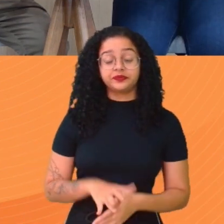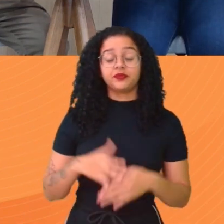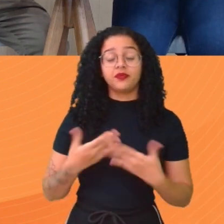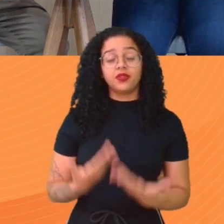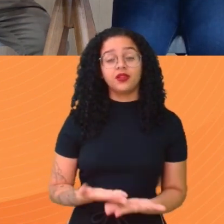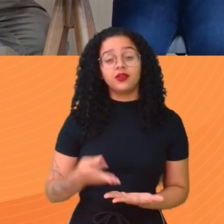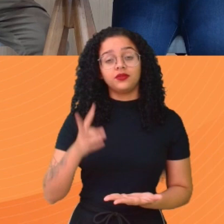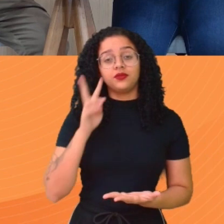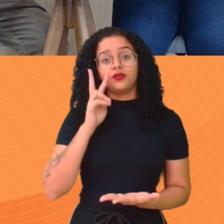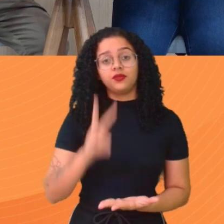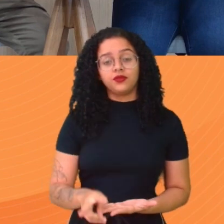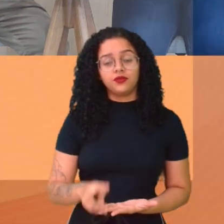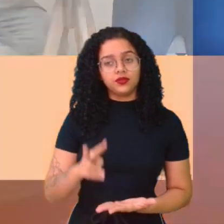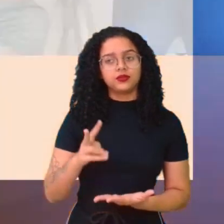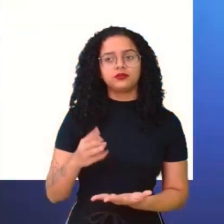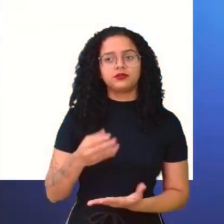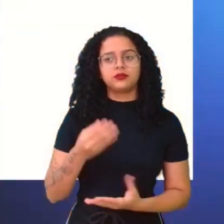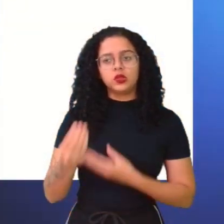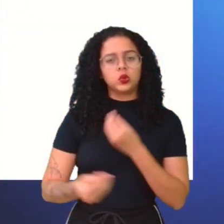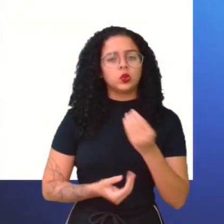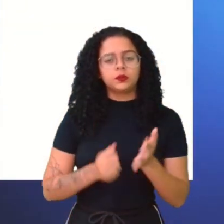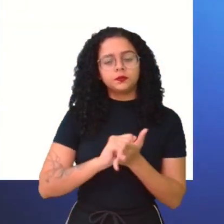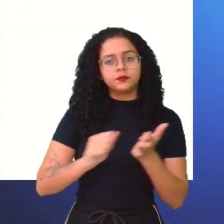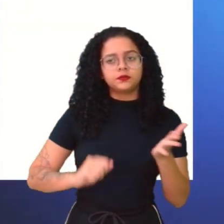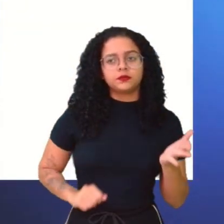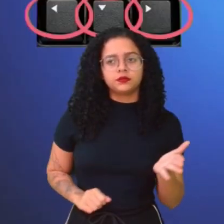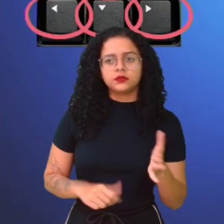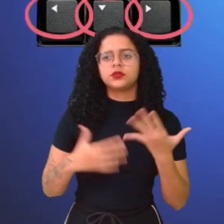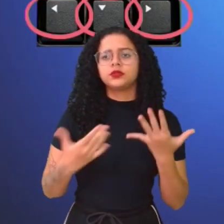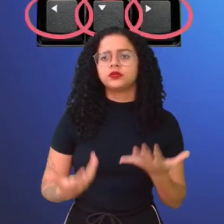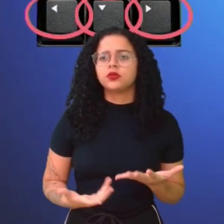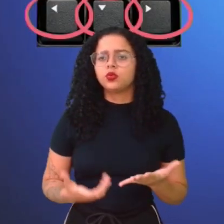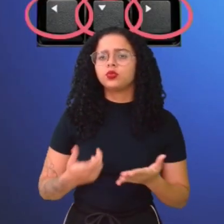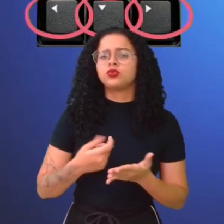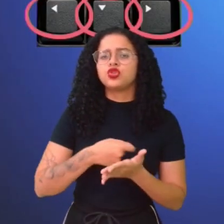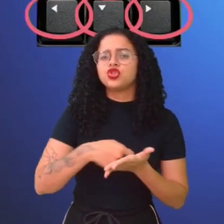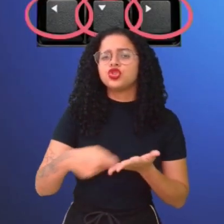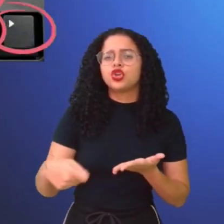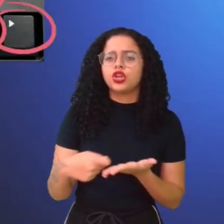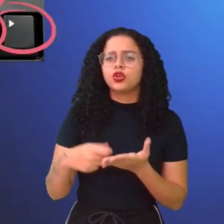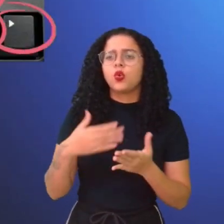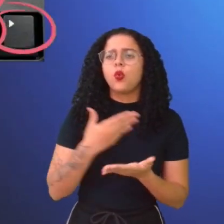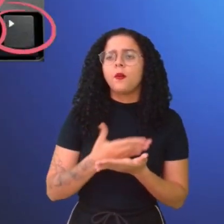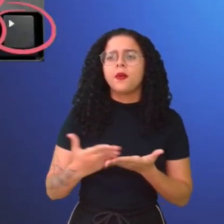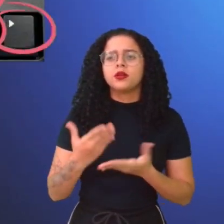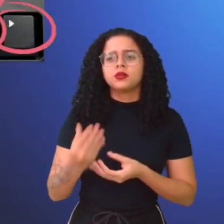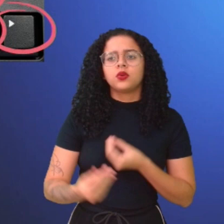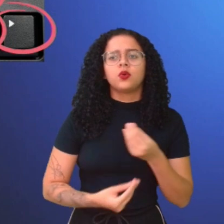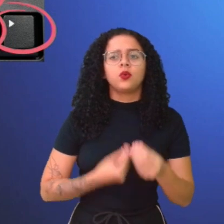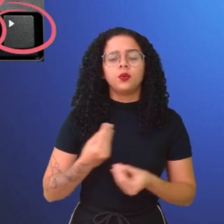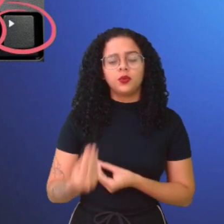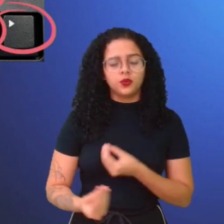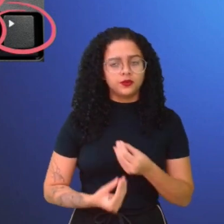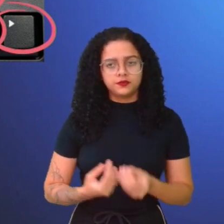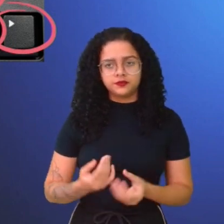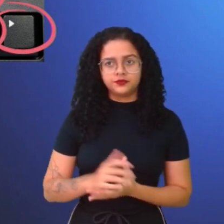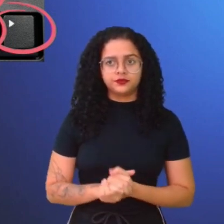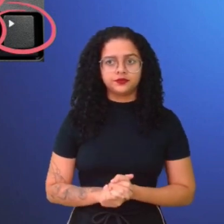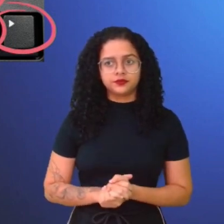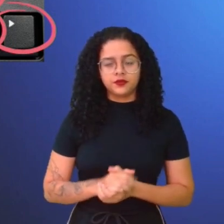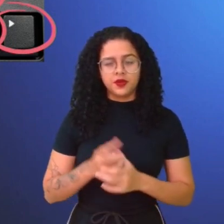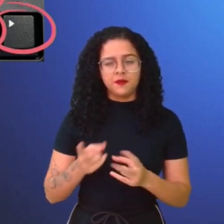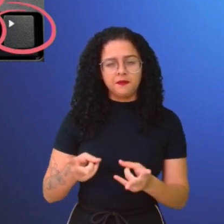passo aí o algoritmo, né? Então, o algoritmo que foi escrito no Scratch, ele começa da seguinte forma, né? Então, observa